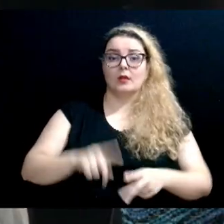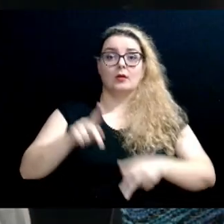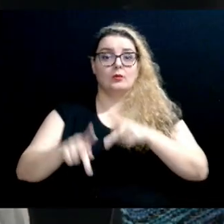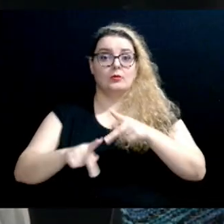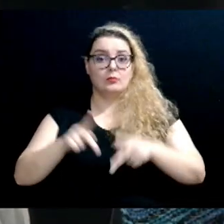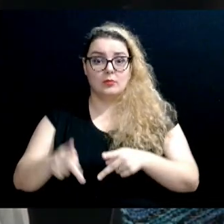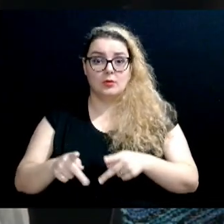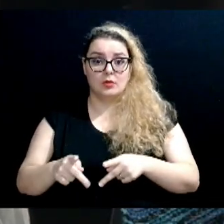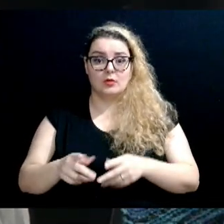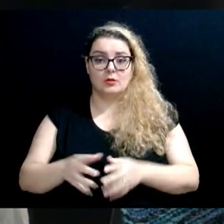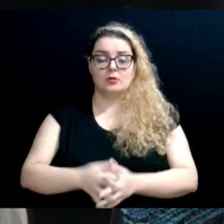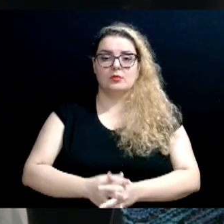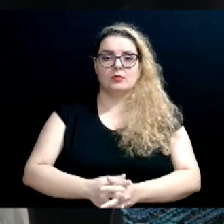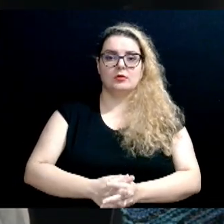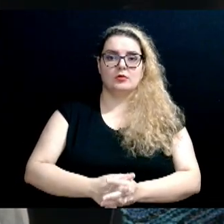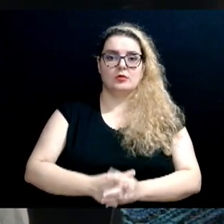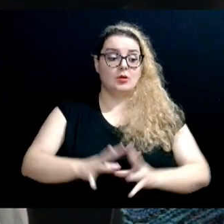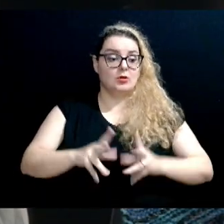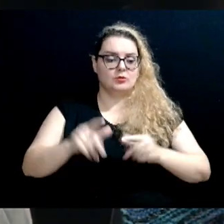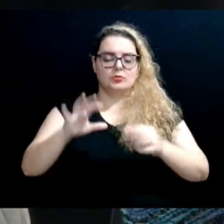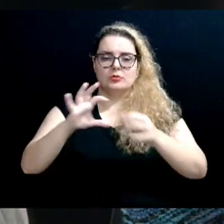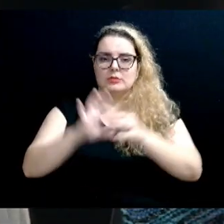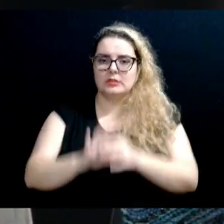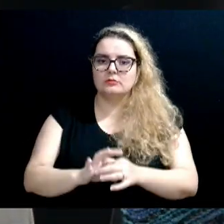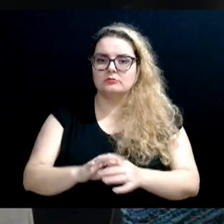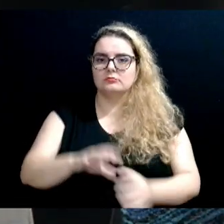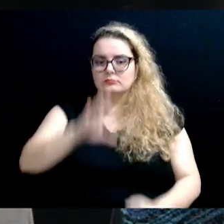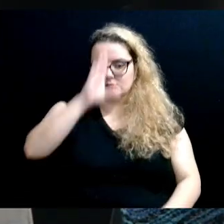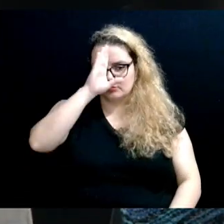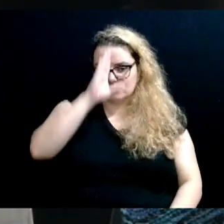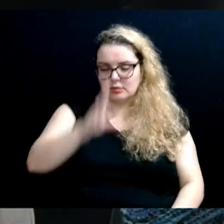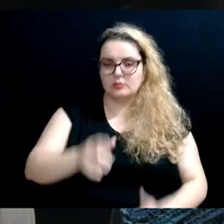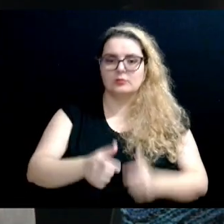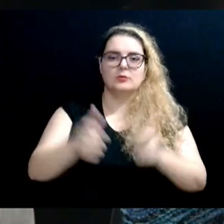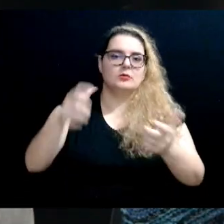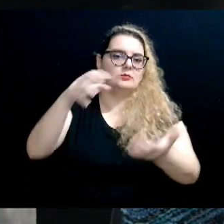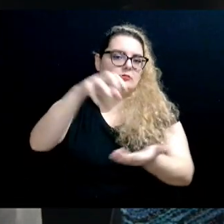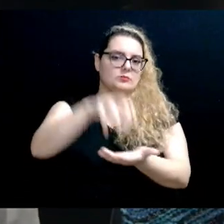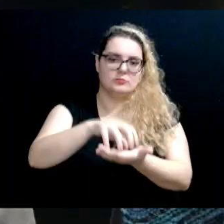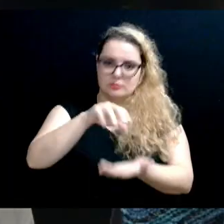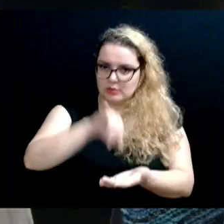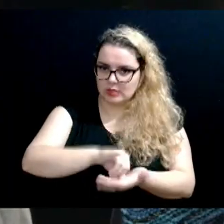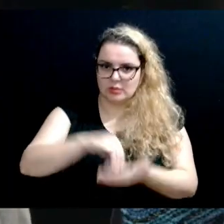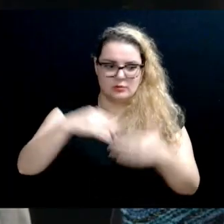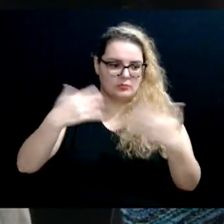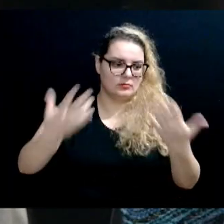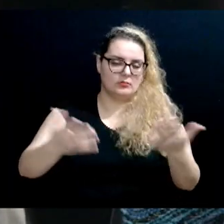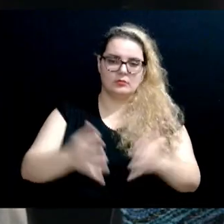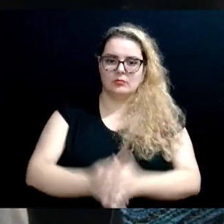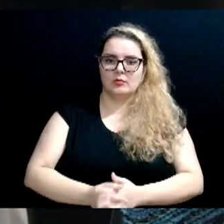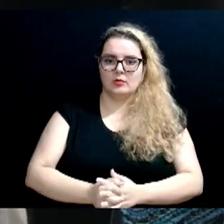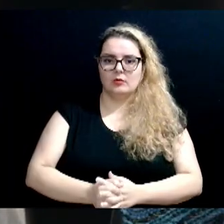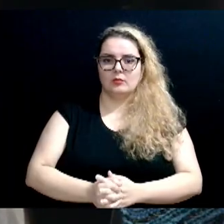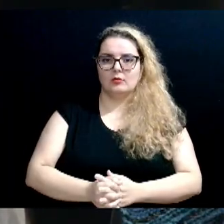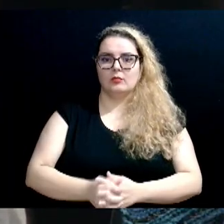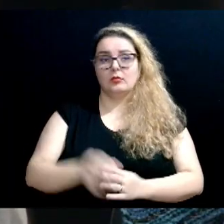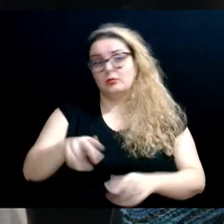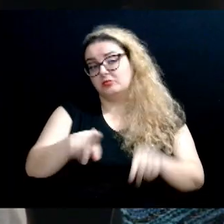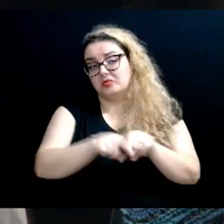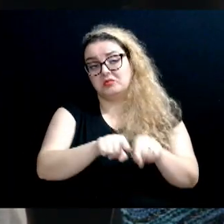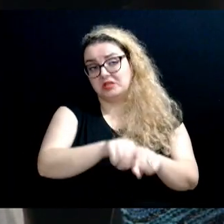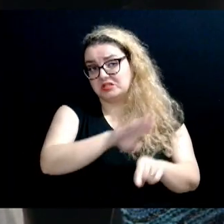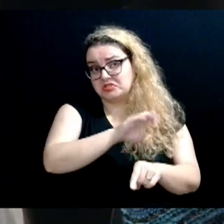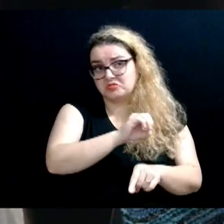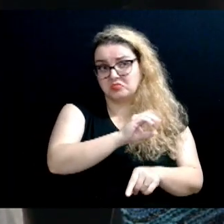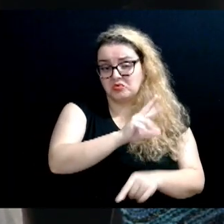praticamente toda conectada, principalmente nos grandes centros ou nas bolhas, mas a gente pode falar que hoje